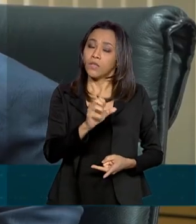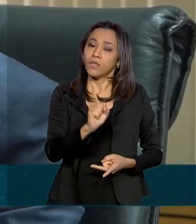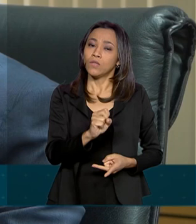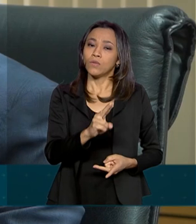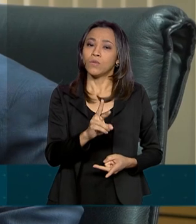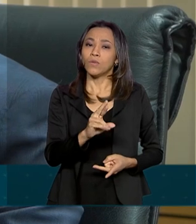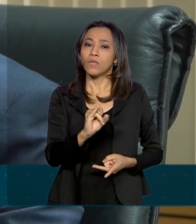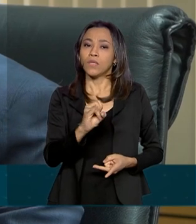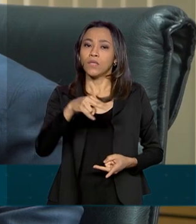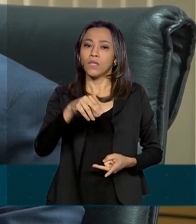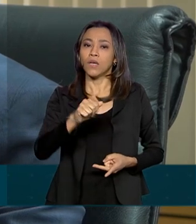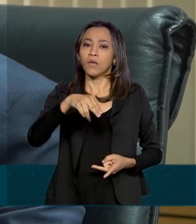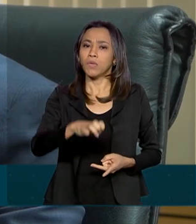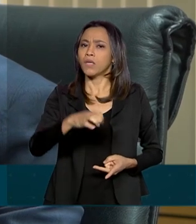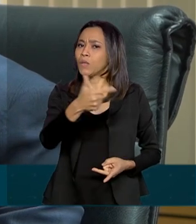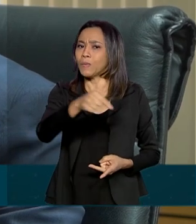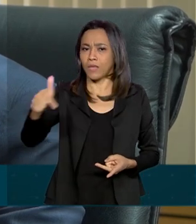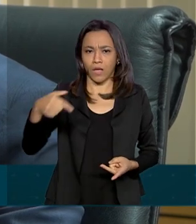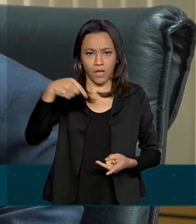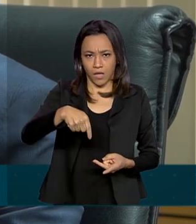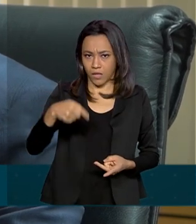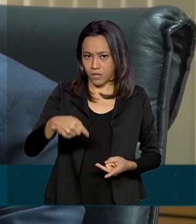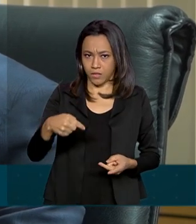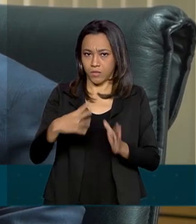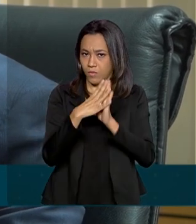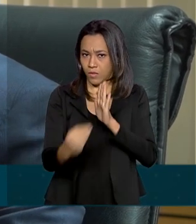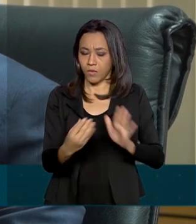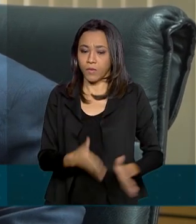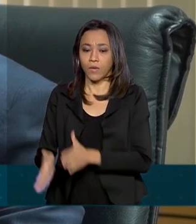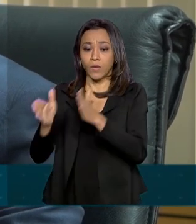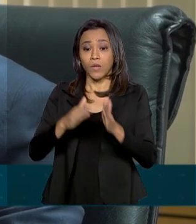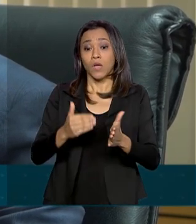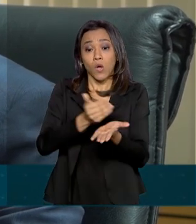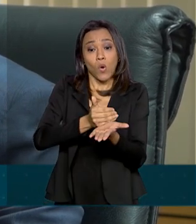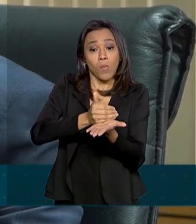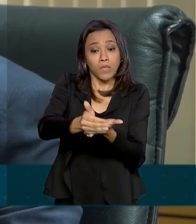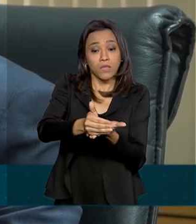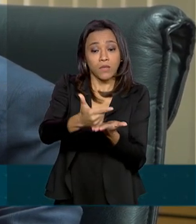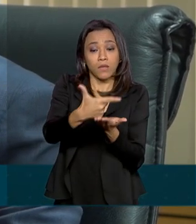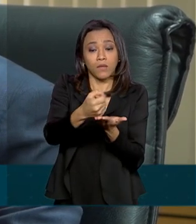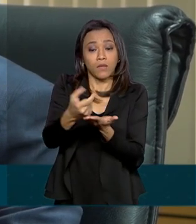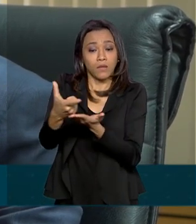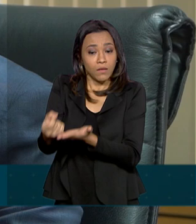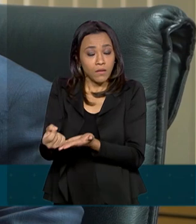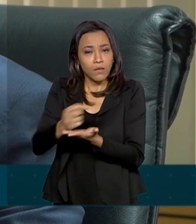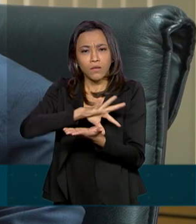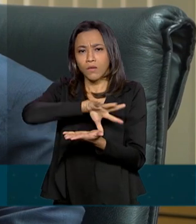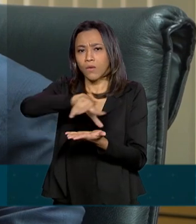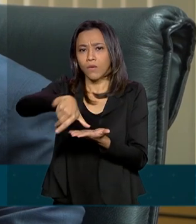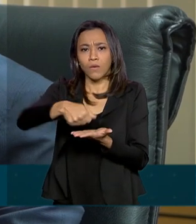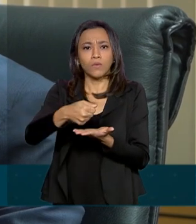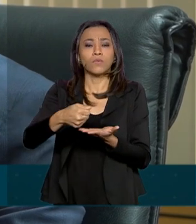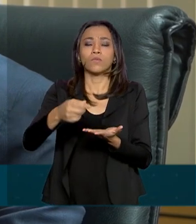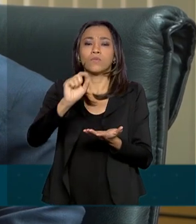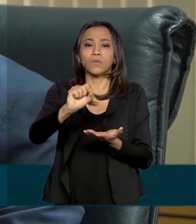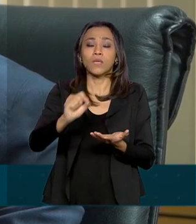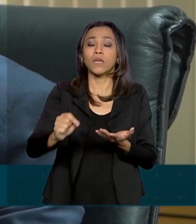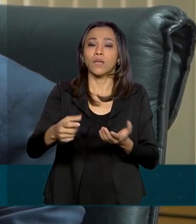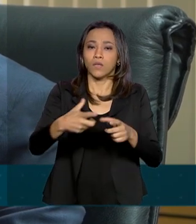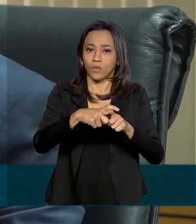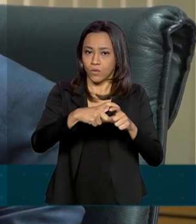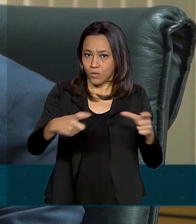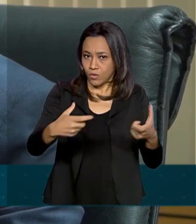partir do dia 31 de dezembro de 2020, todos os documentos de licenciamento do veículo, eles serão